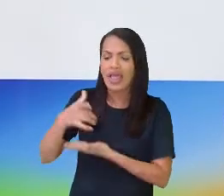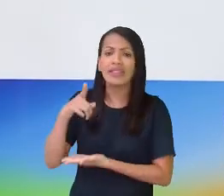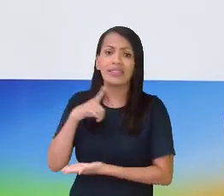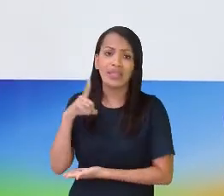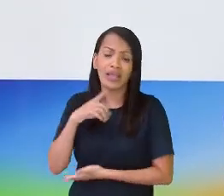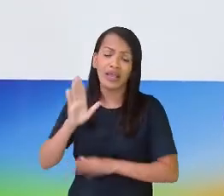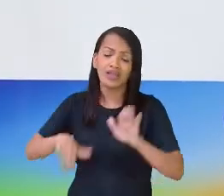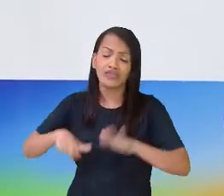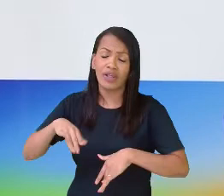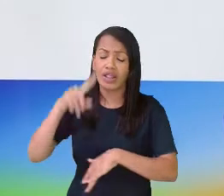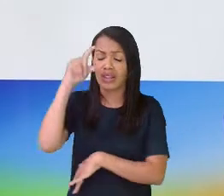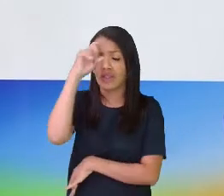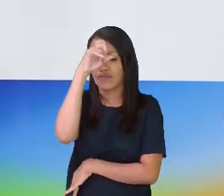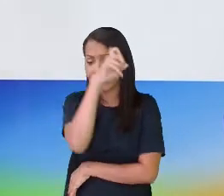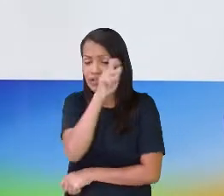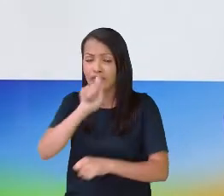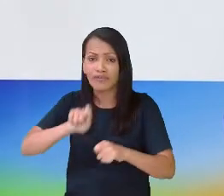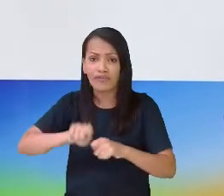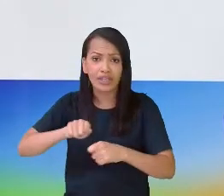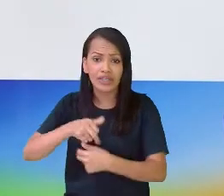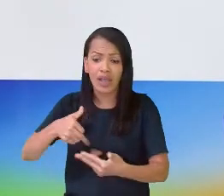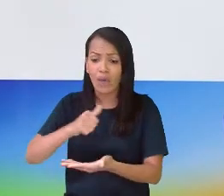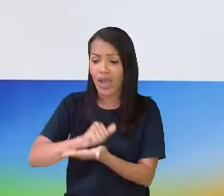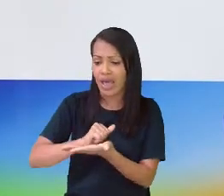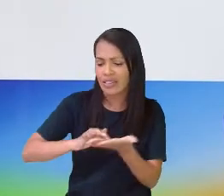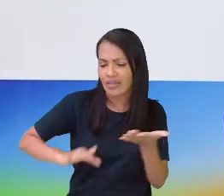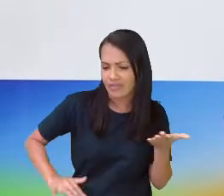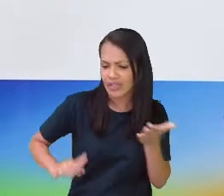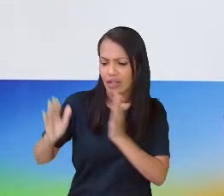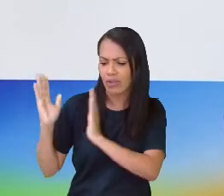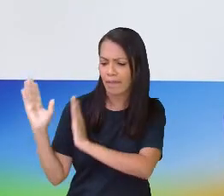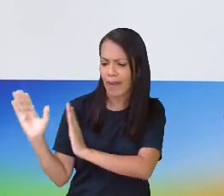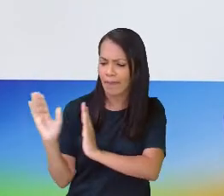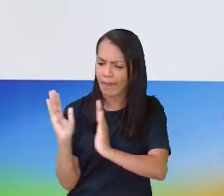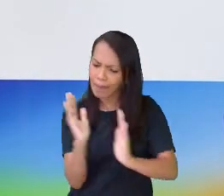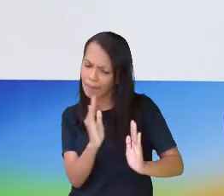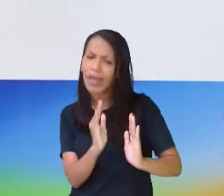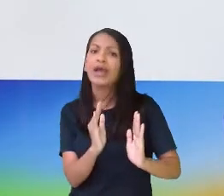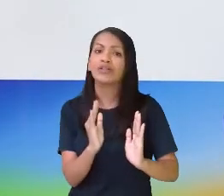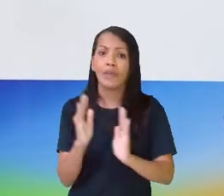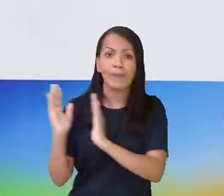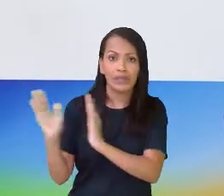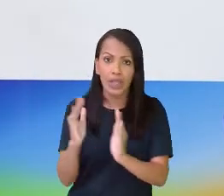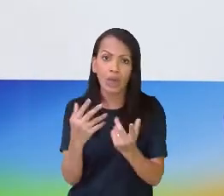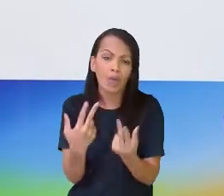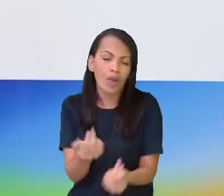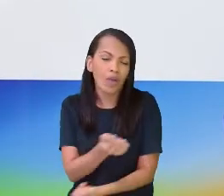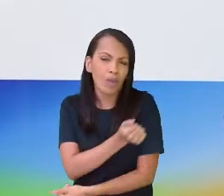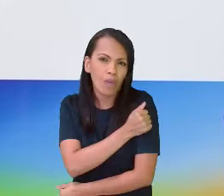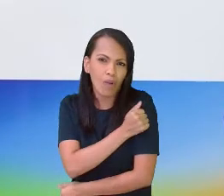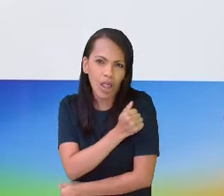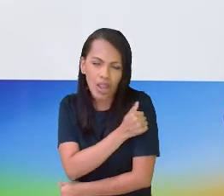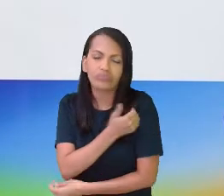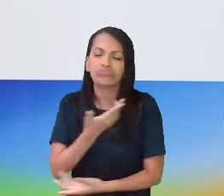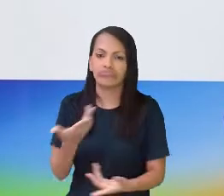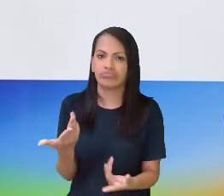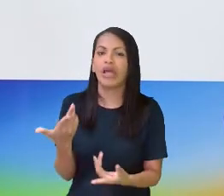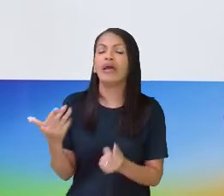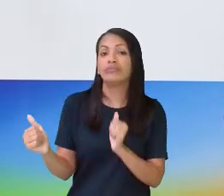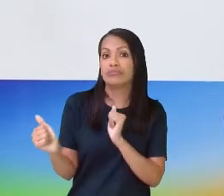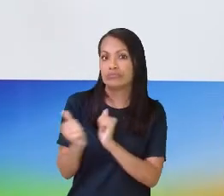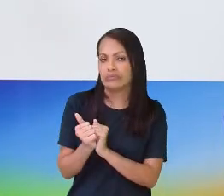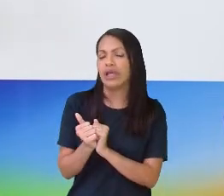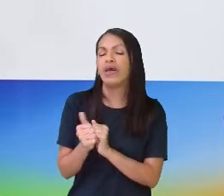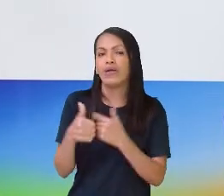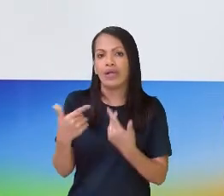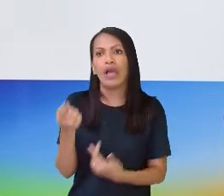adequadas, coerentes com a idade cronológica. Né? Então, a gente entende que há um déficit de aquisições que fica muito